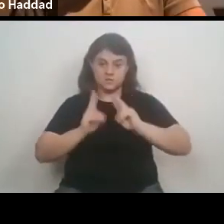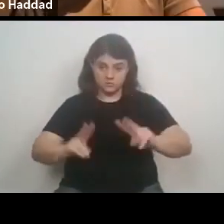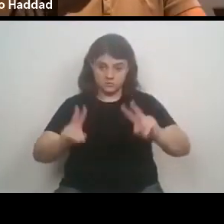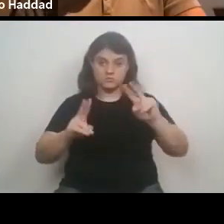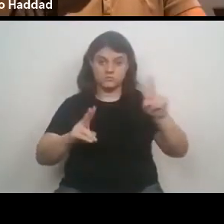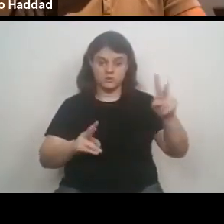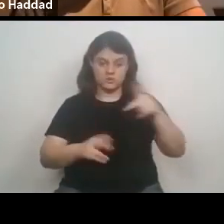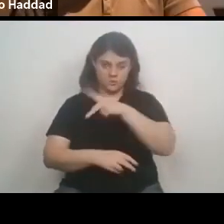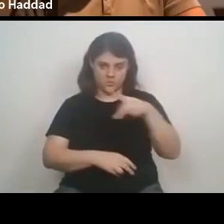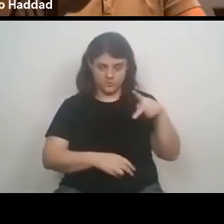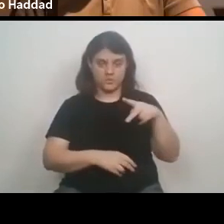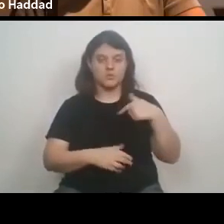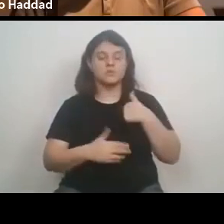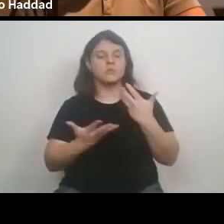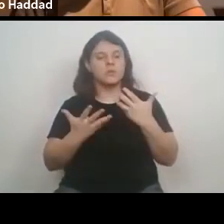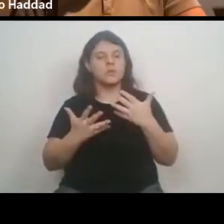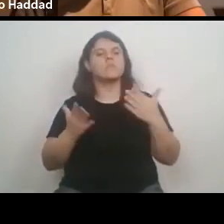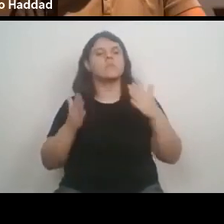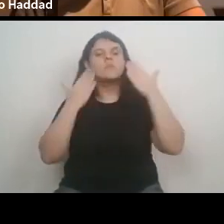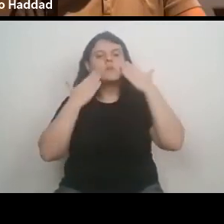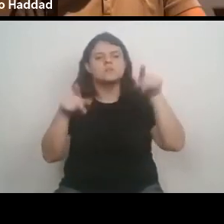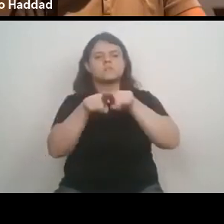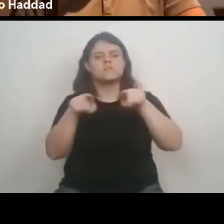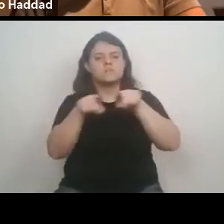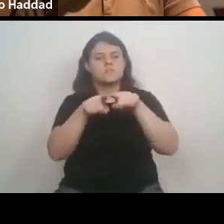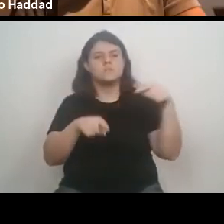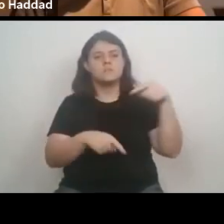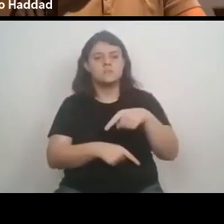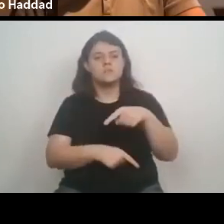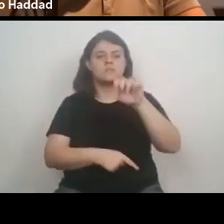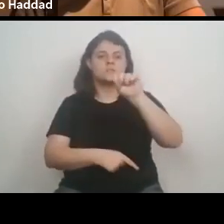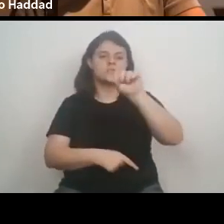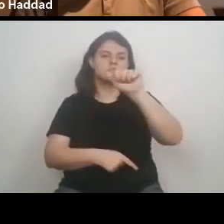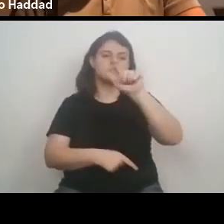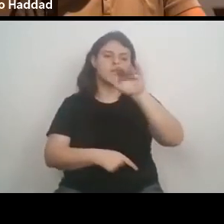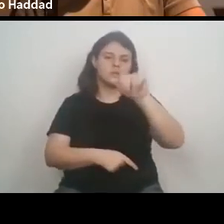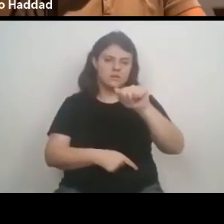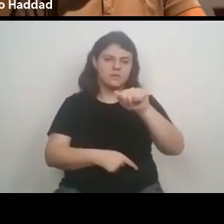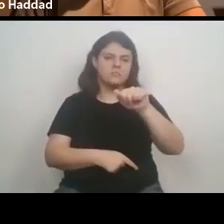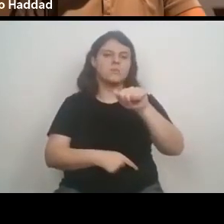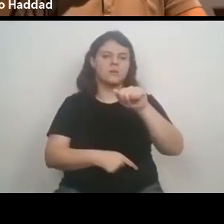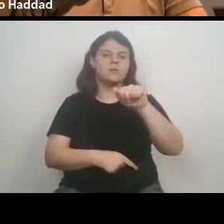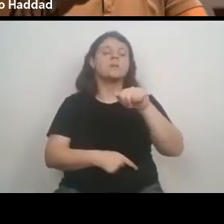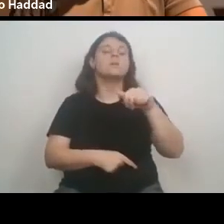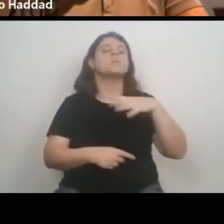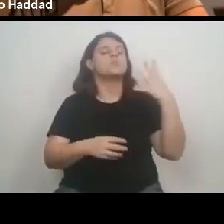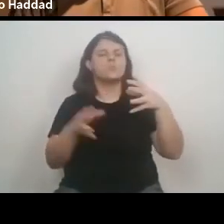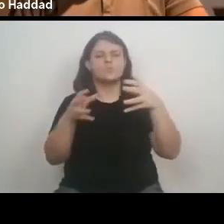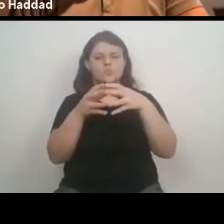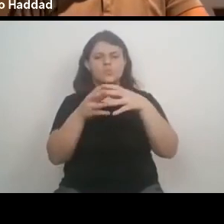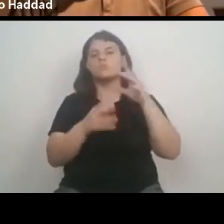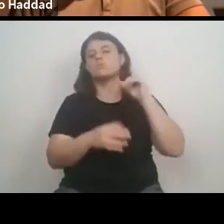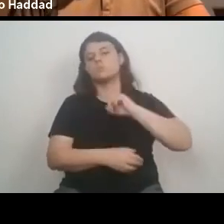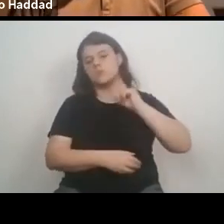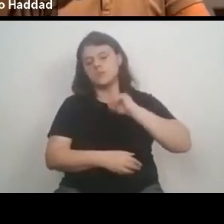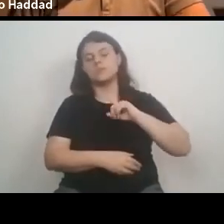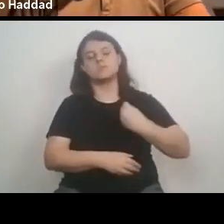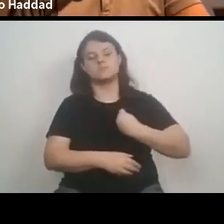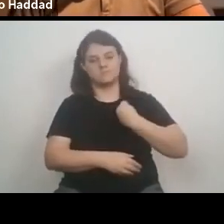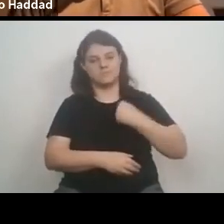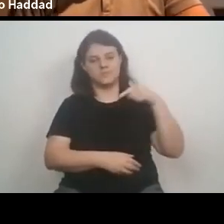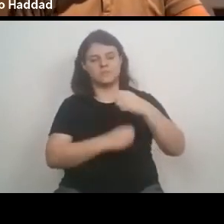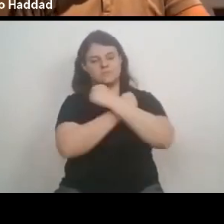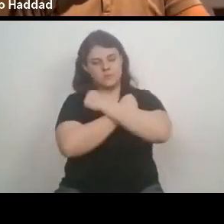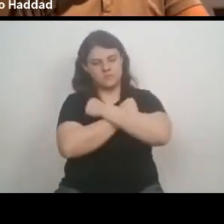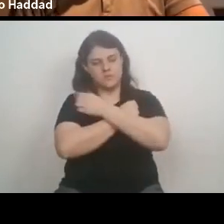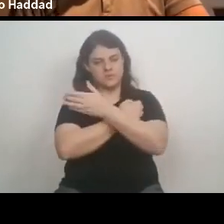presidente, registrar e agradecer também a presença do nosso querido Saliba, da Abracrim, A bancada também de Minas Gerais está presente, dando um abraço